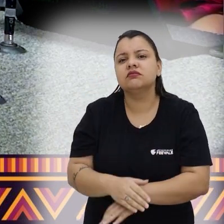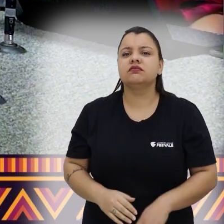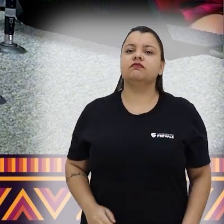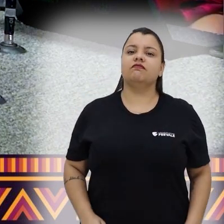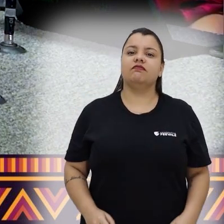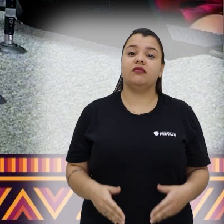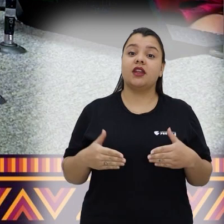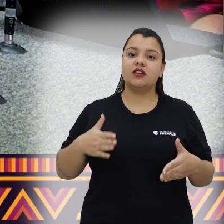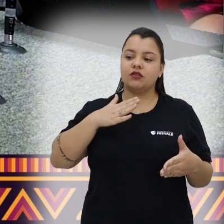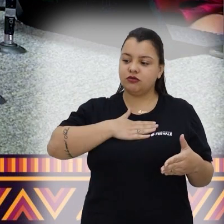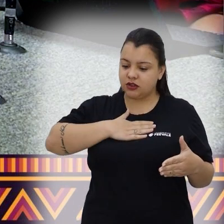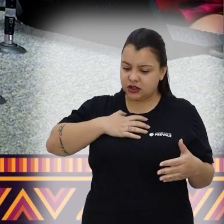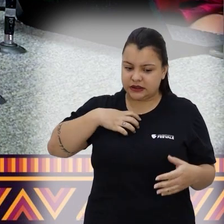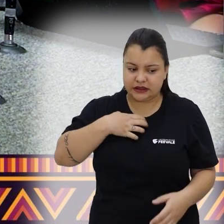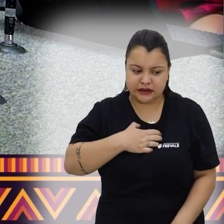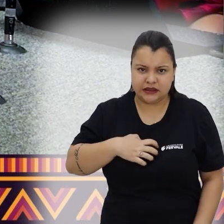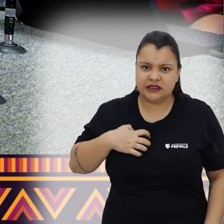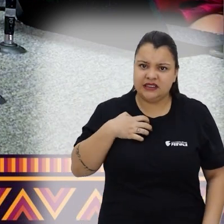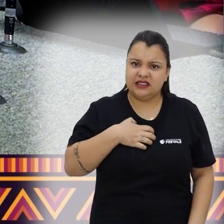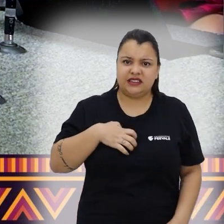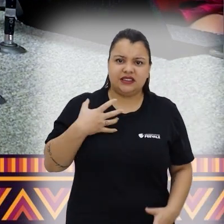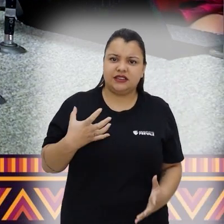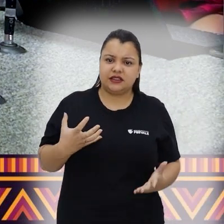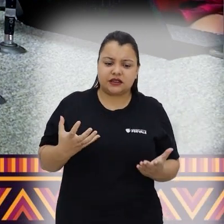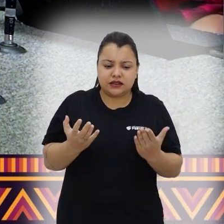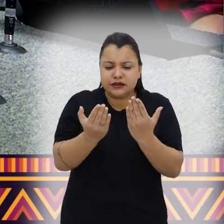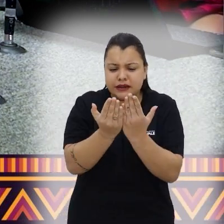E isso é o que me pegou, assim, aquela porta, embora eu não tenha